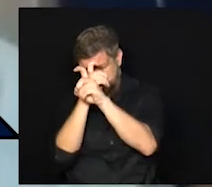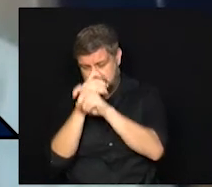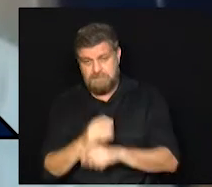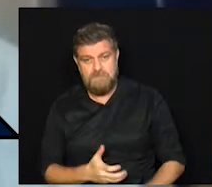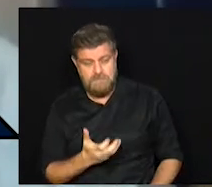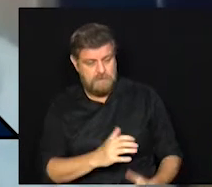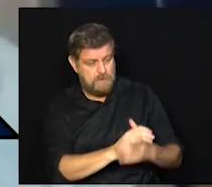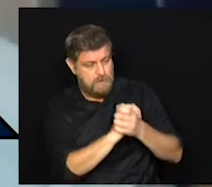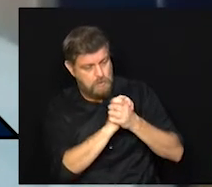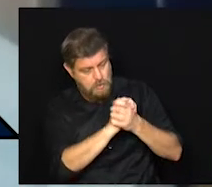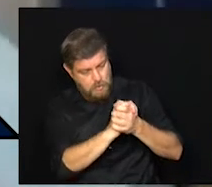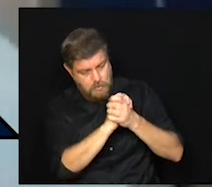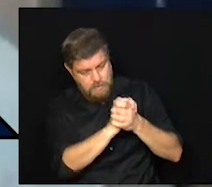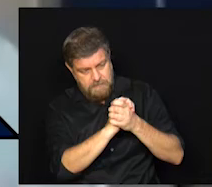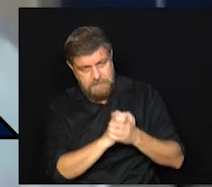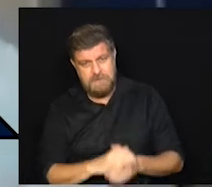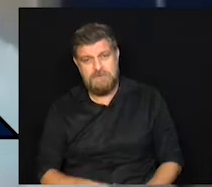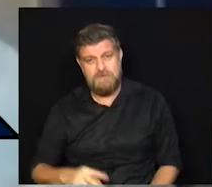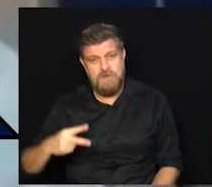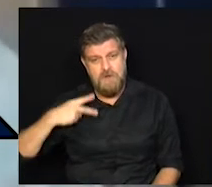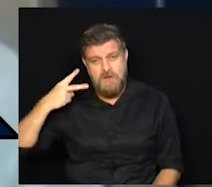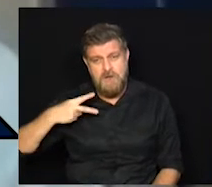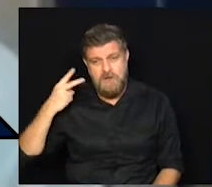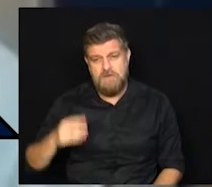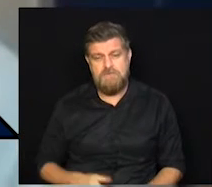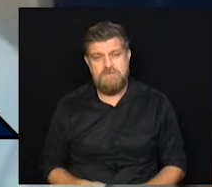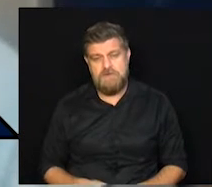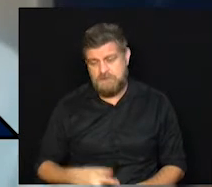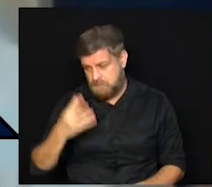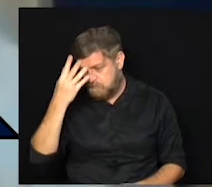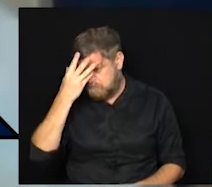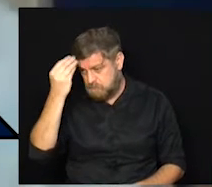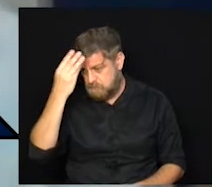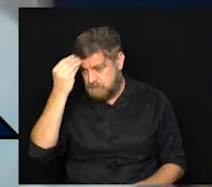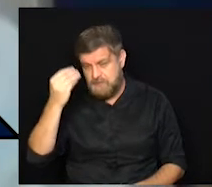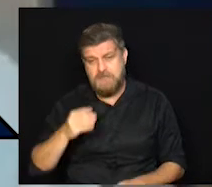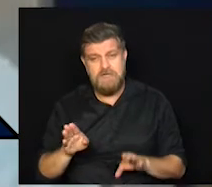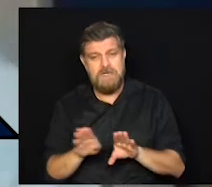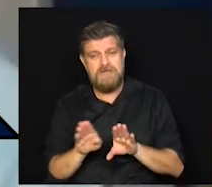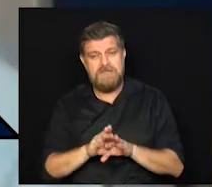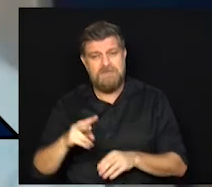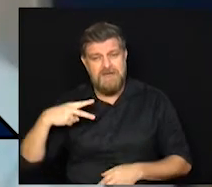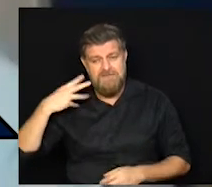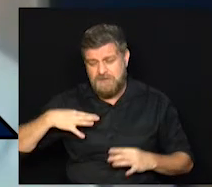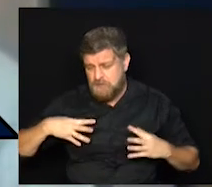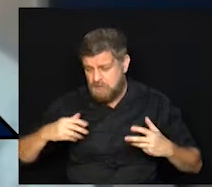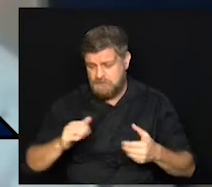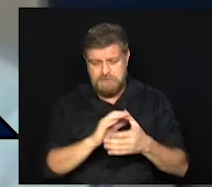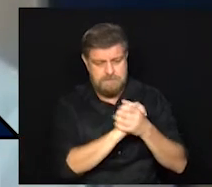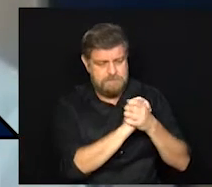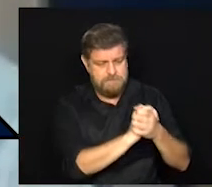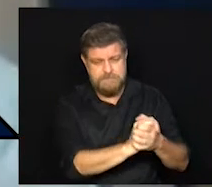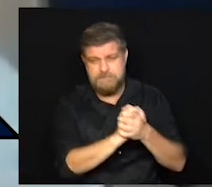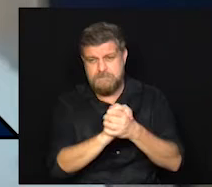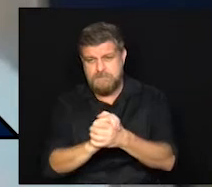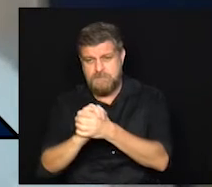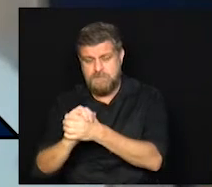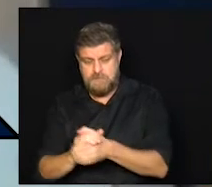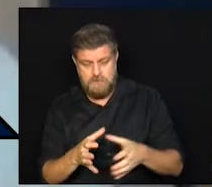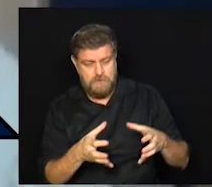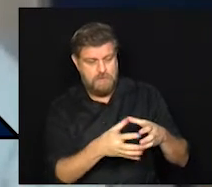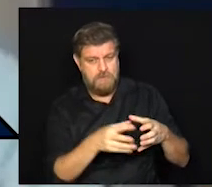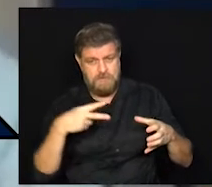nessa oportunidade, o vereador Jair da Farmácia. Em nome dele, eu quero cumprimentar todos os vereadores, tanto membros da